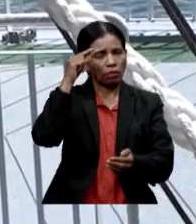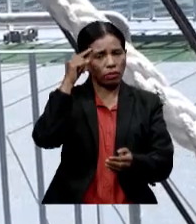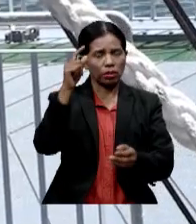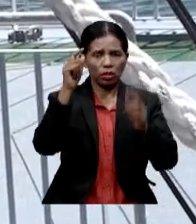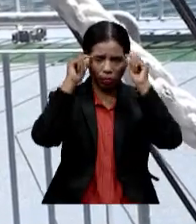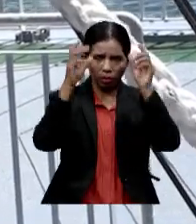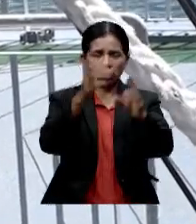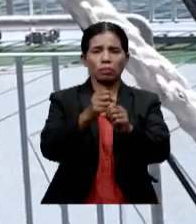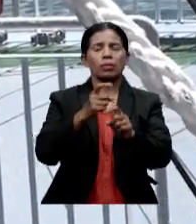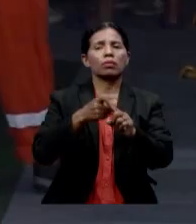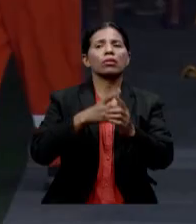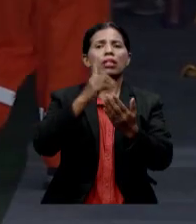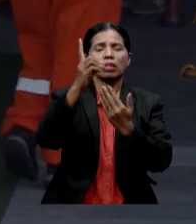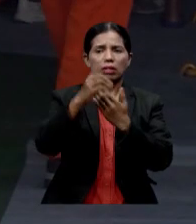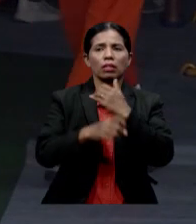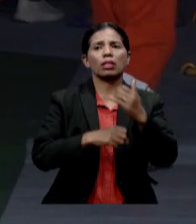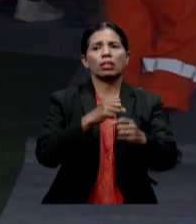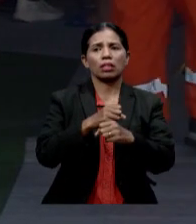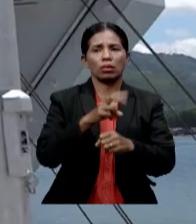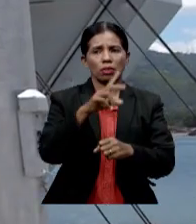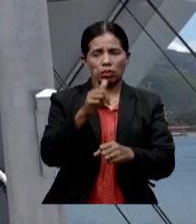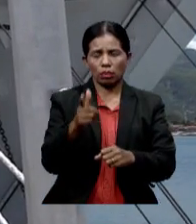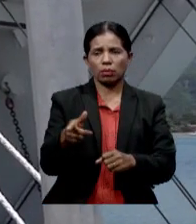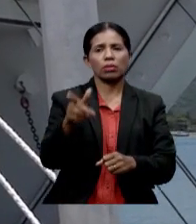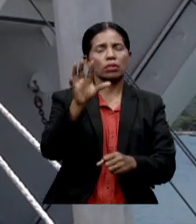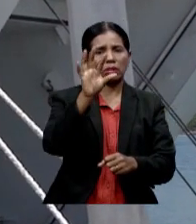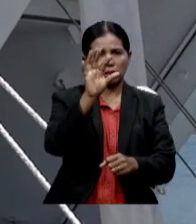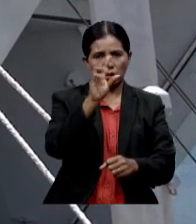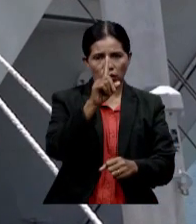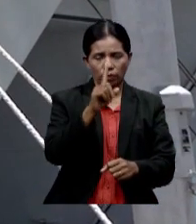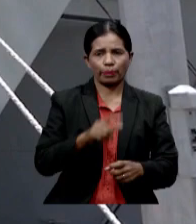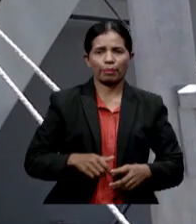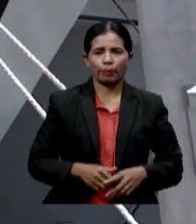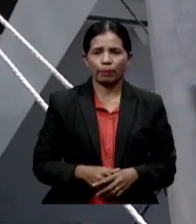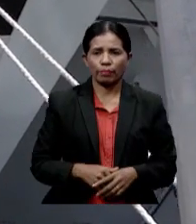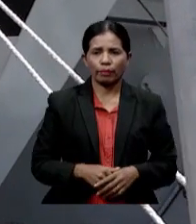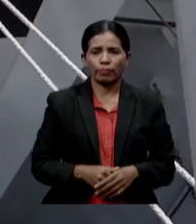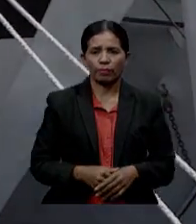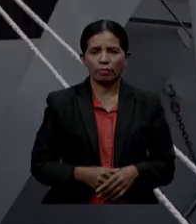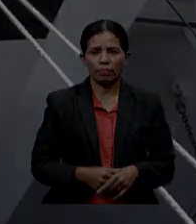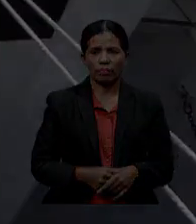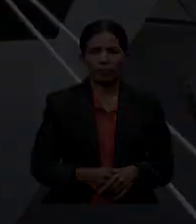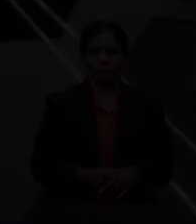fulan dezembro tinan rihunrua ruanulu resin ida. Gasparinha de Souza, Dilma Suzetti, Ziemen.